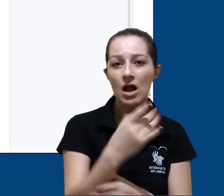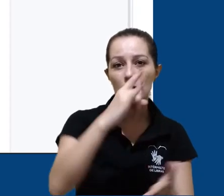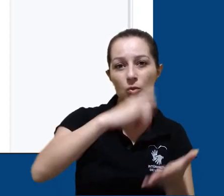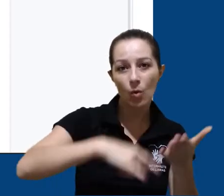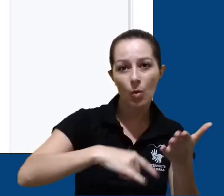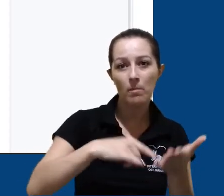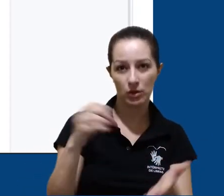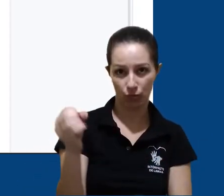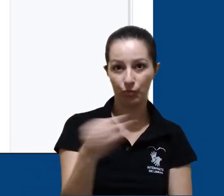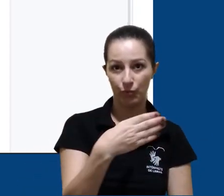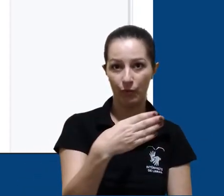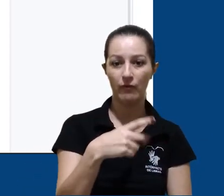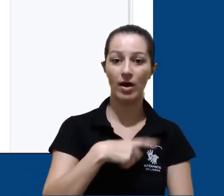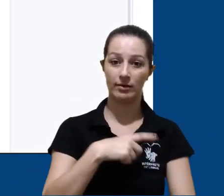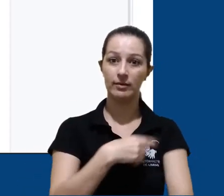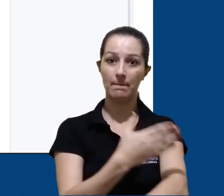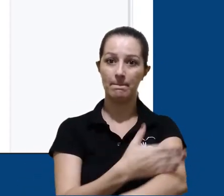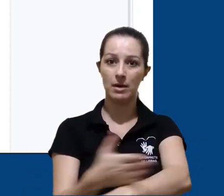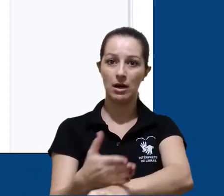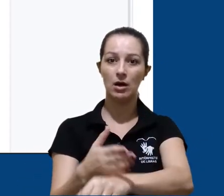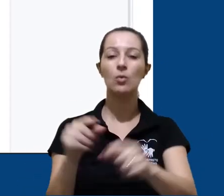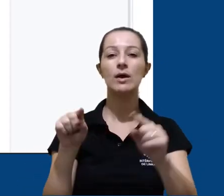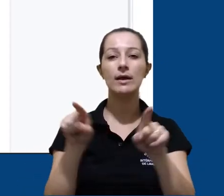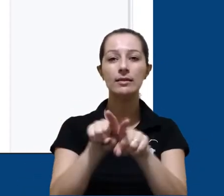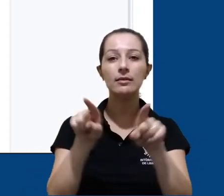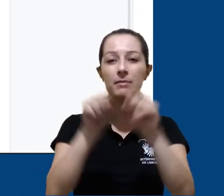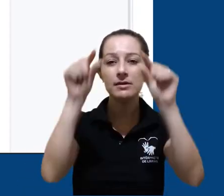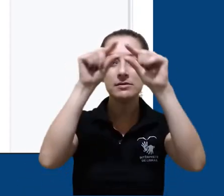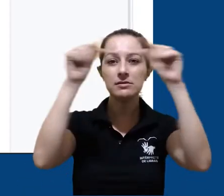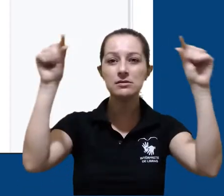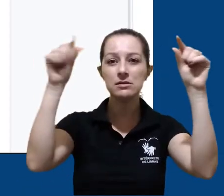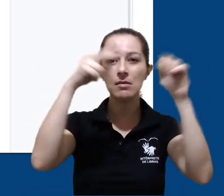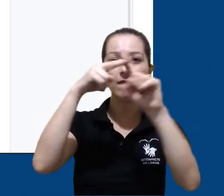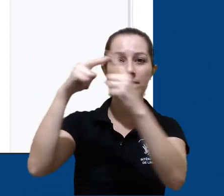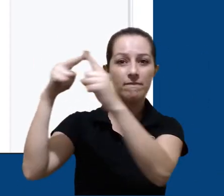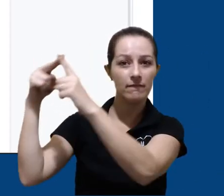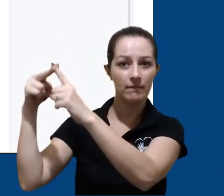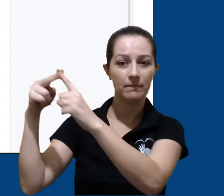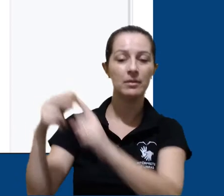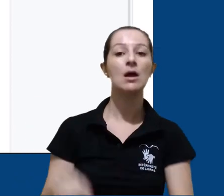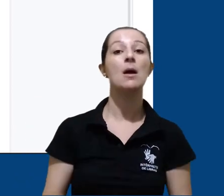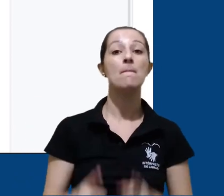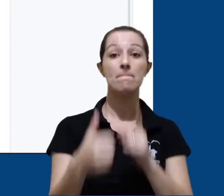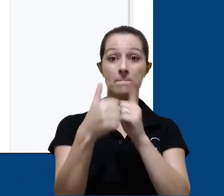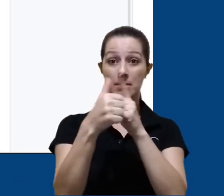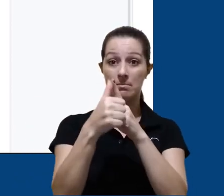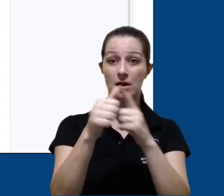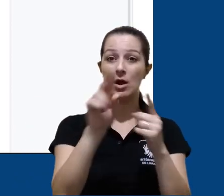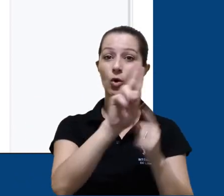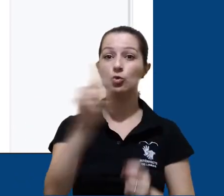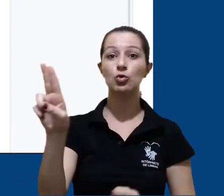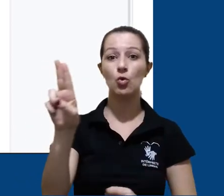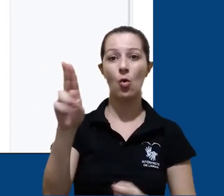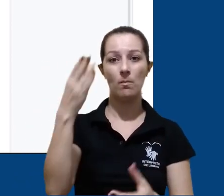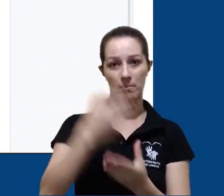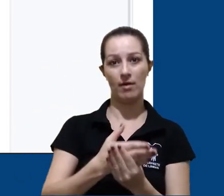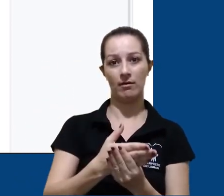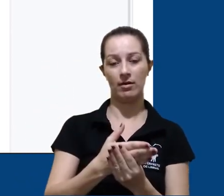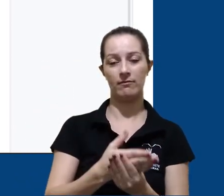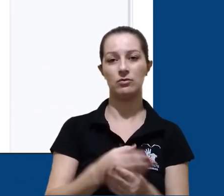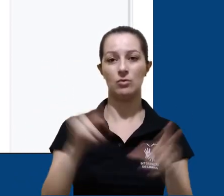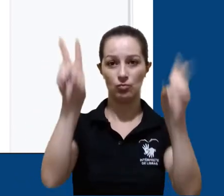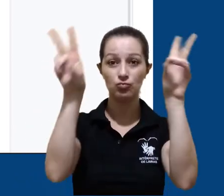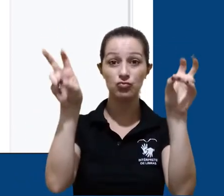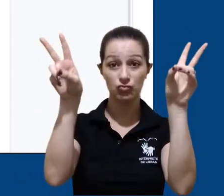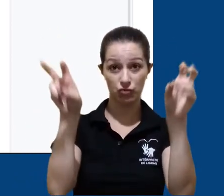branco e uma barra de ferramentas acima antes de tudo vamos nomear o nosso arquivo a primeira ferramenta de edição é o